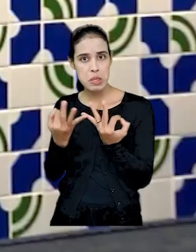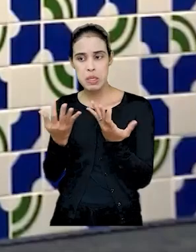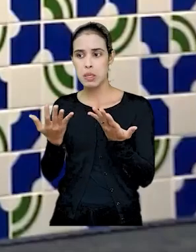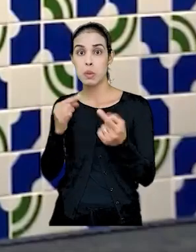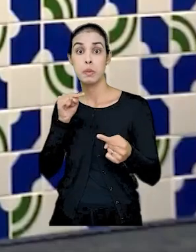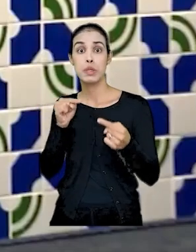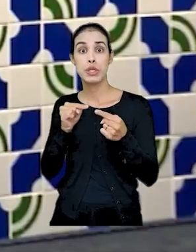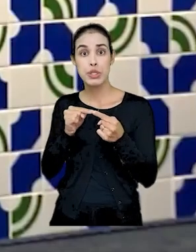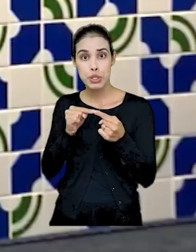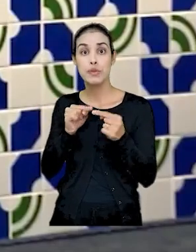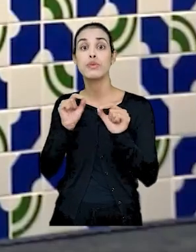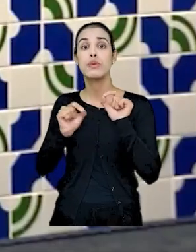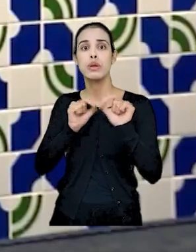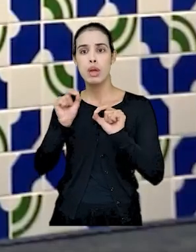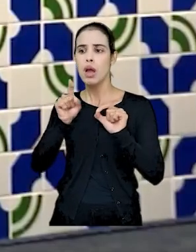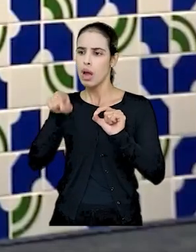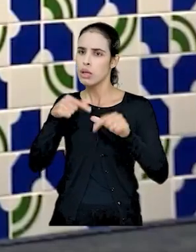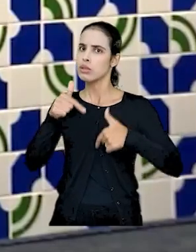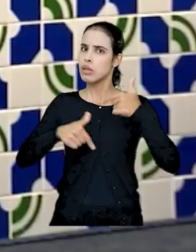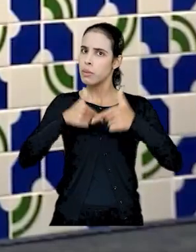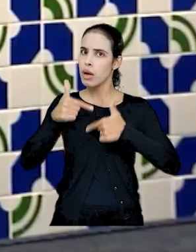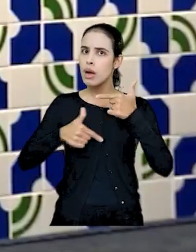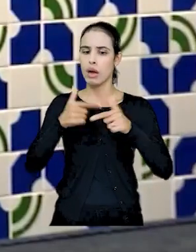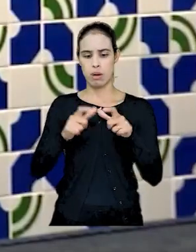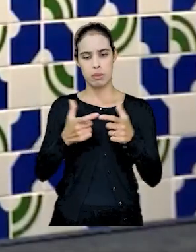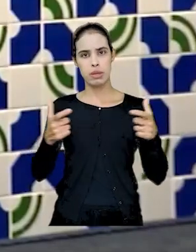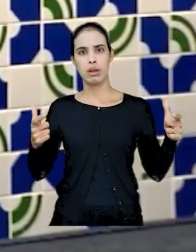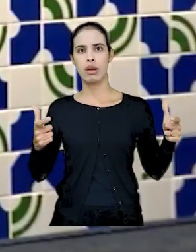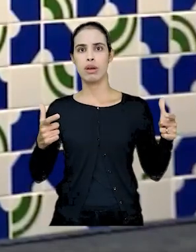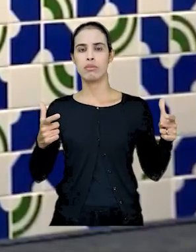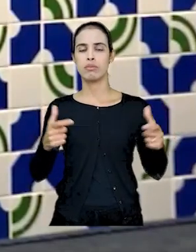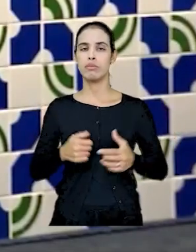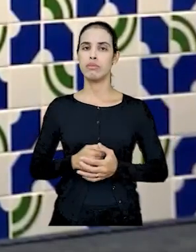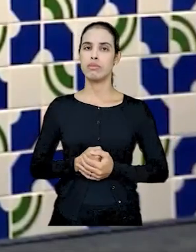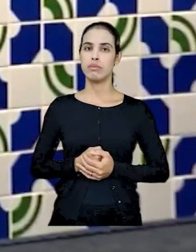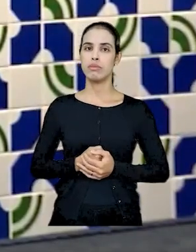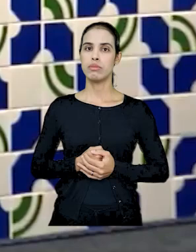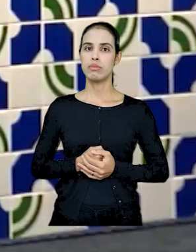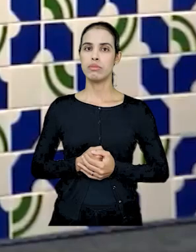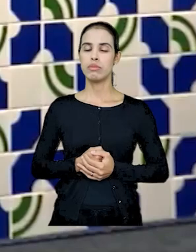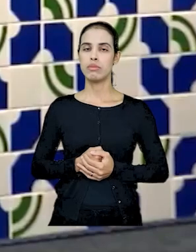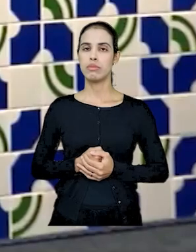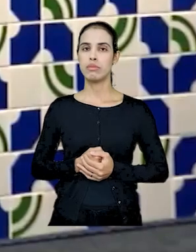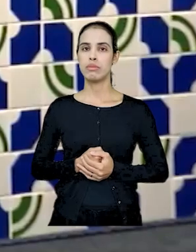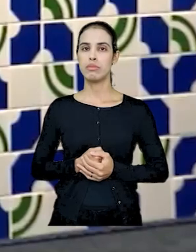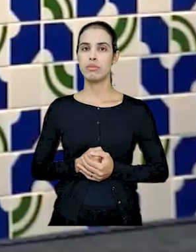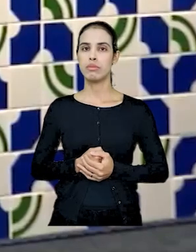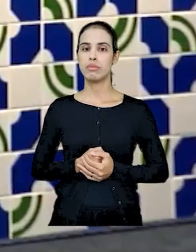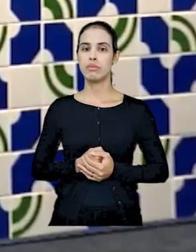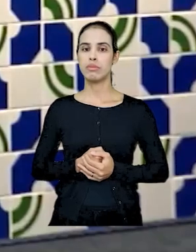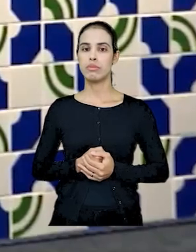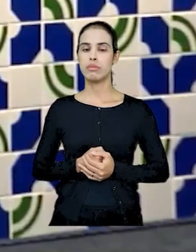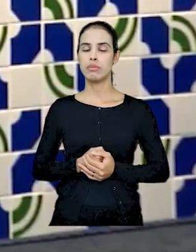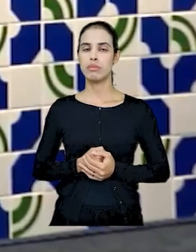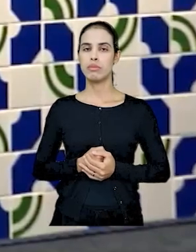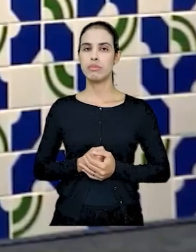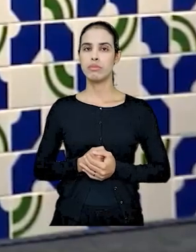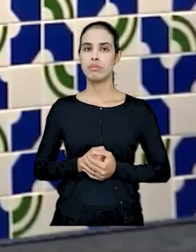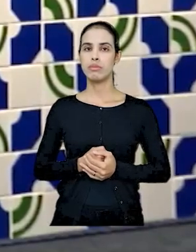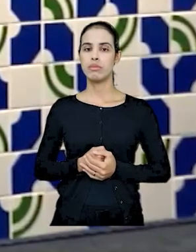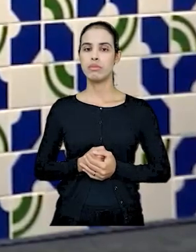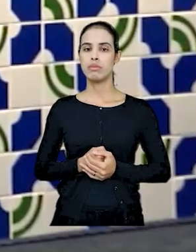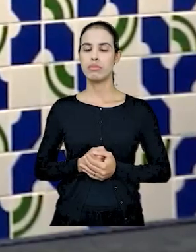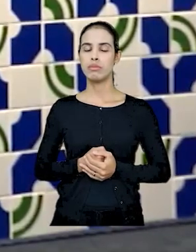pessoas para país não então legis mana